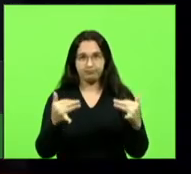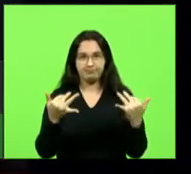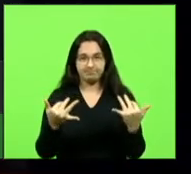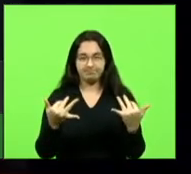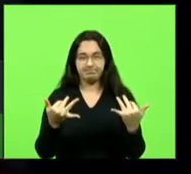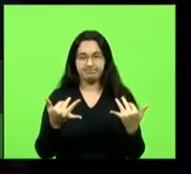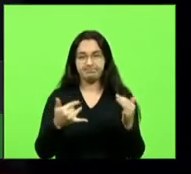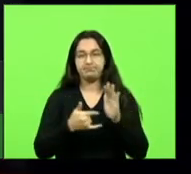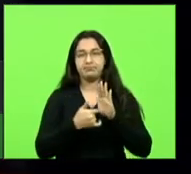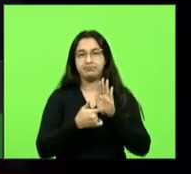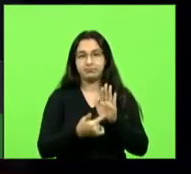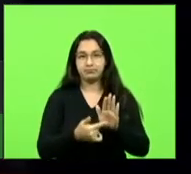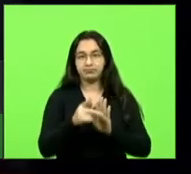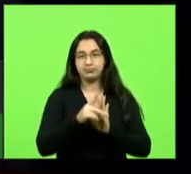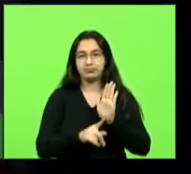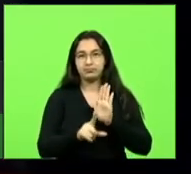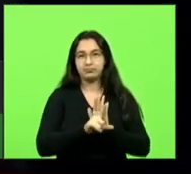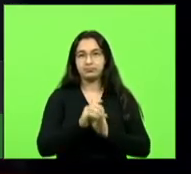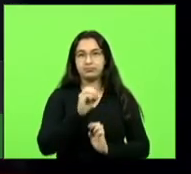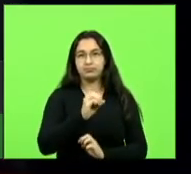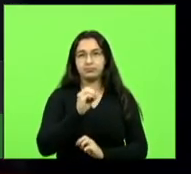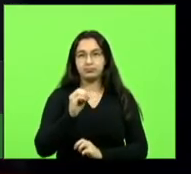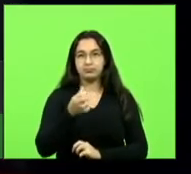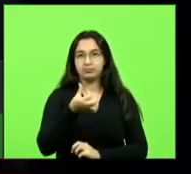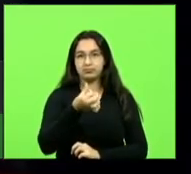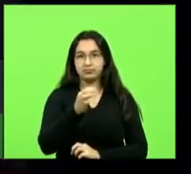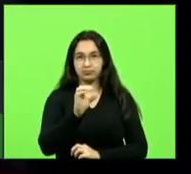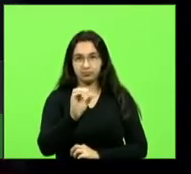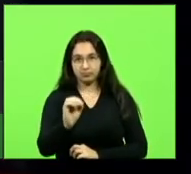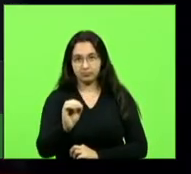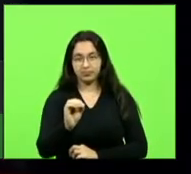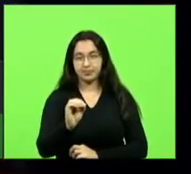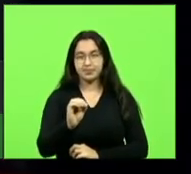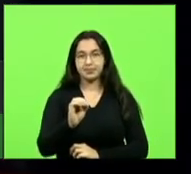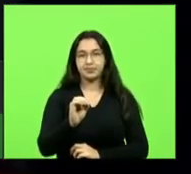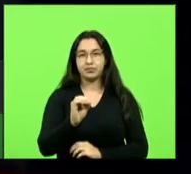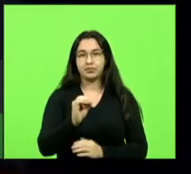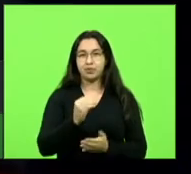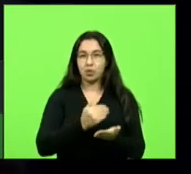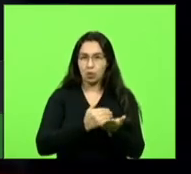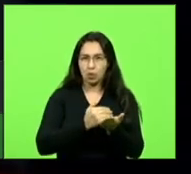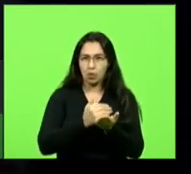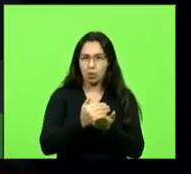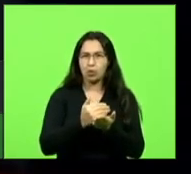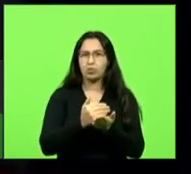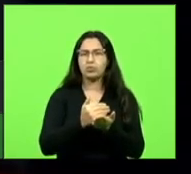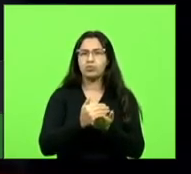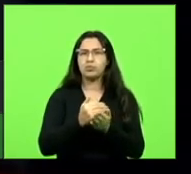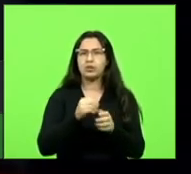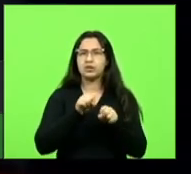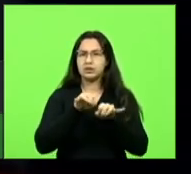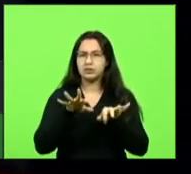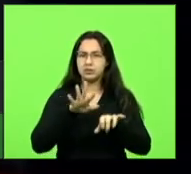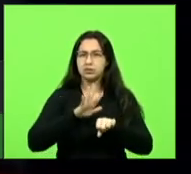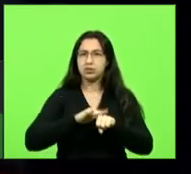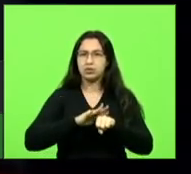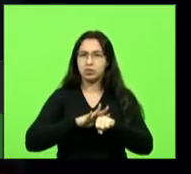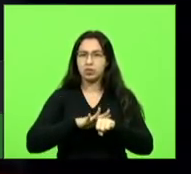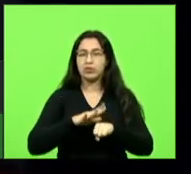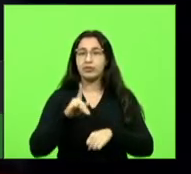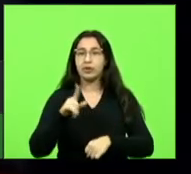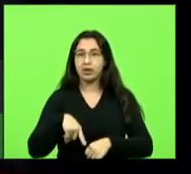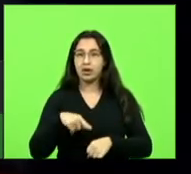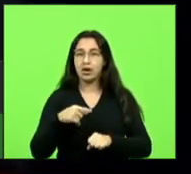apresentamos um projeto de lei 0060 ainda no início da pandemia, que tratava de renda